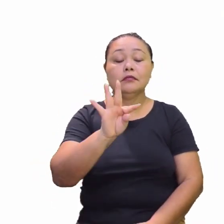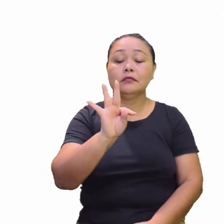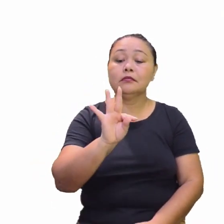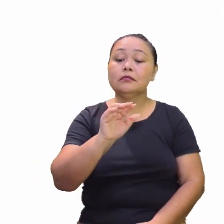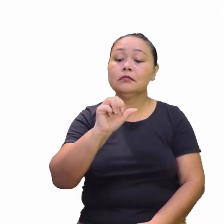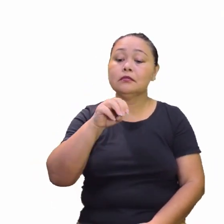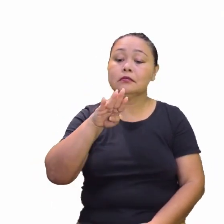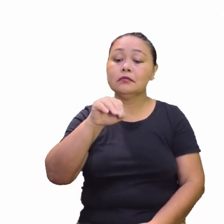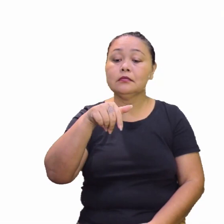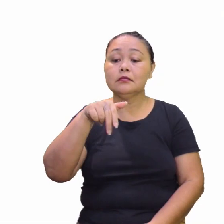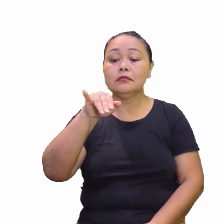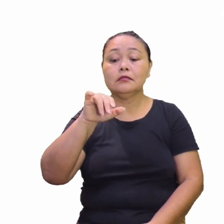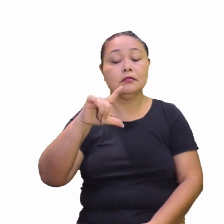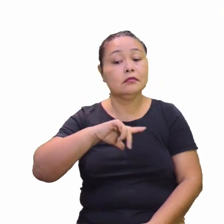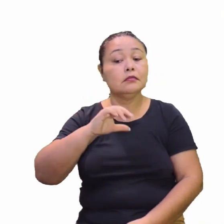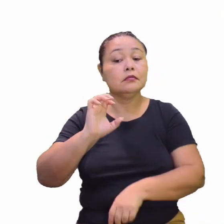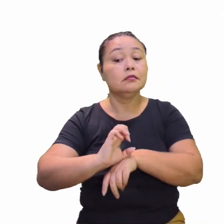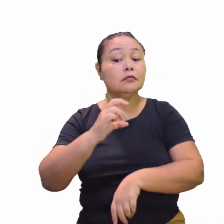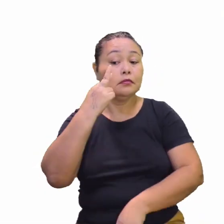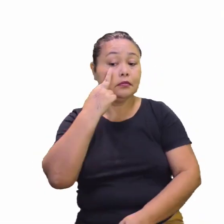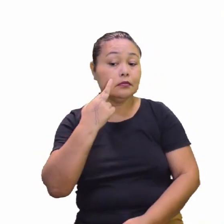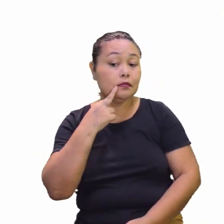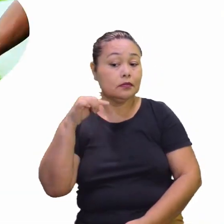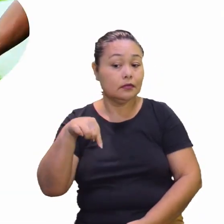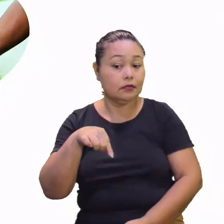Tambaqui, principalmente aqui no estado de Rondônia.